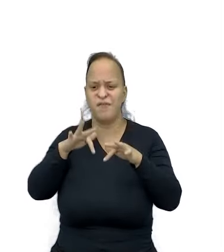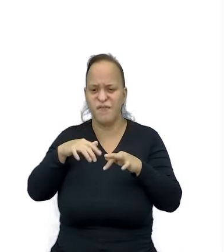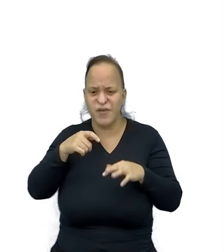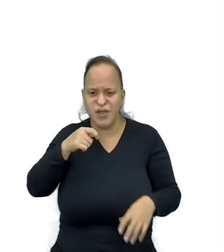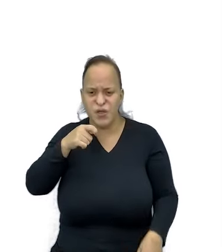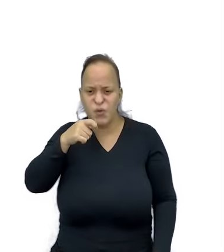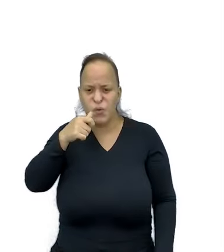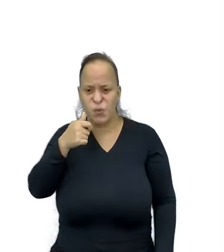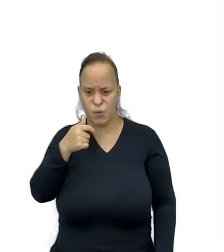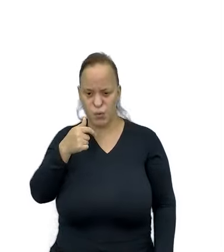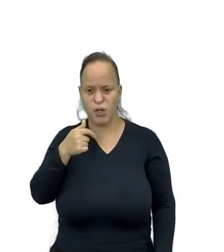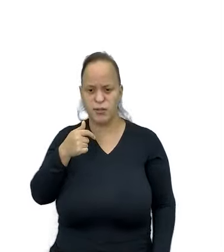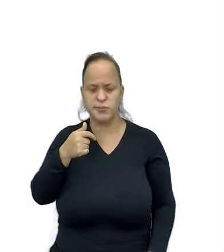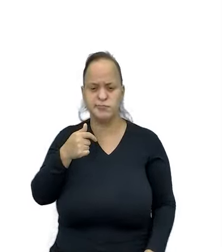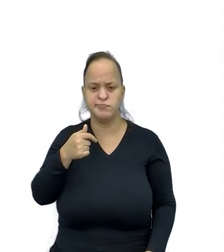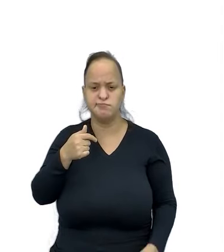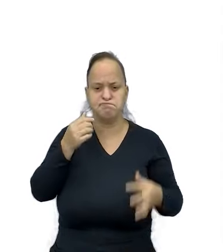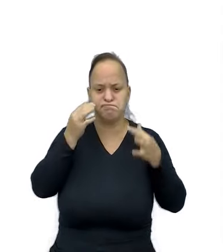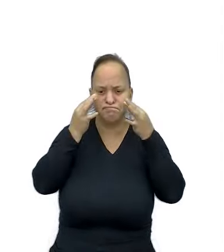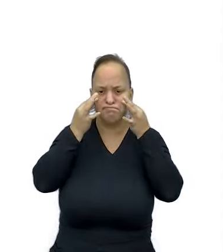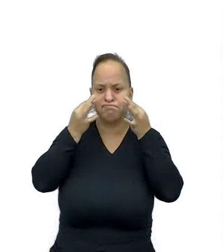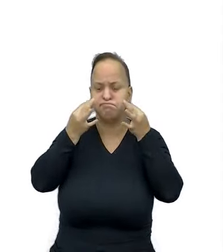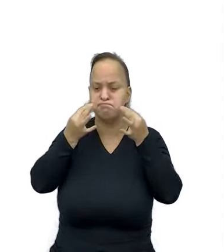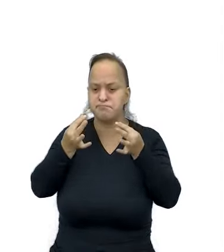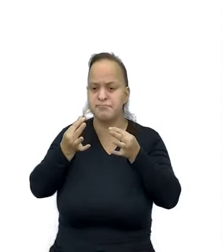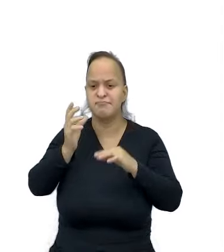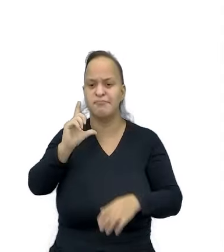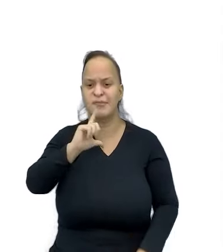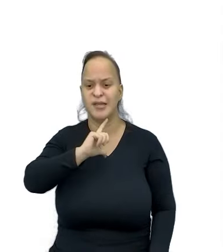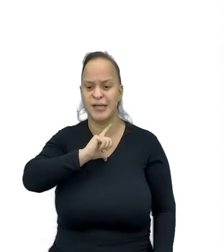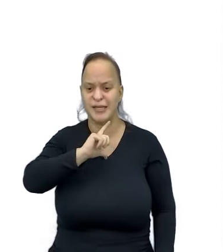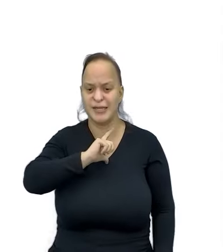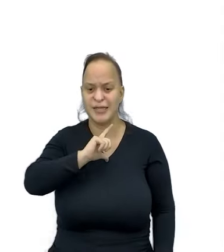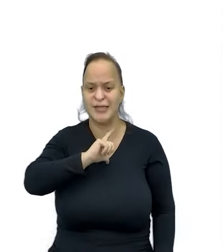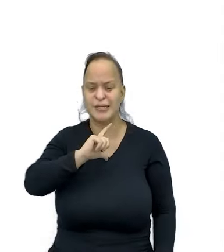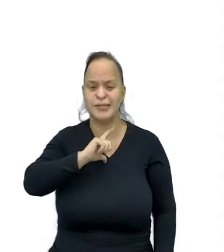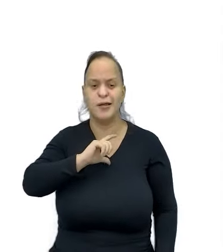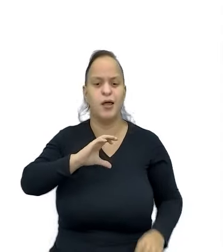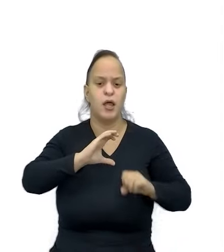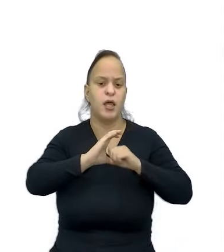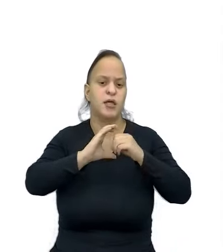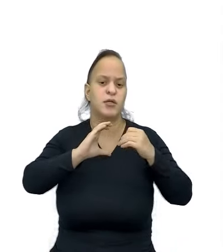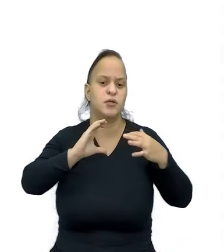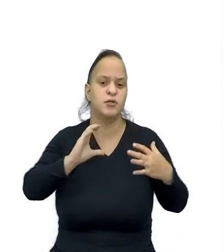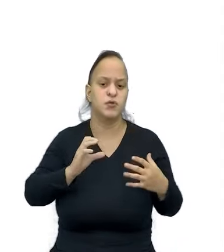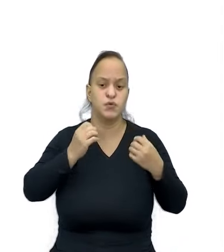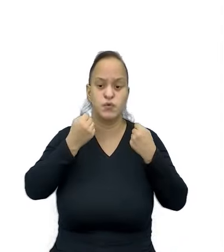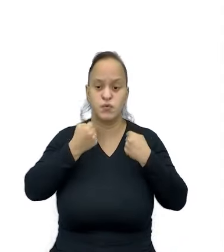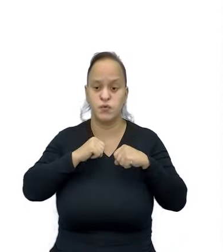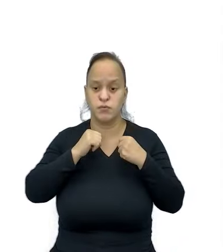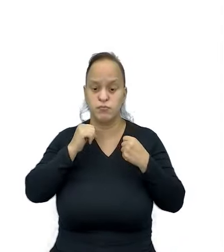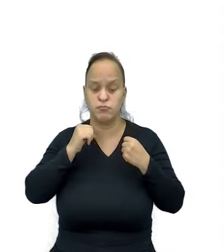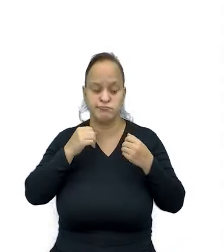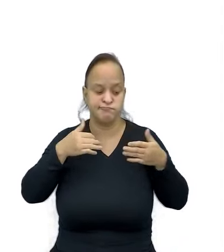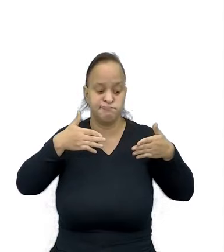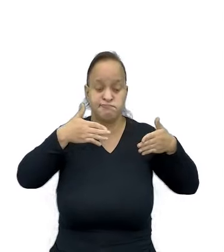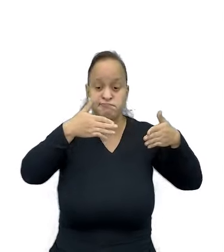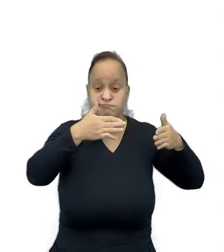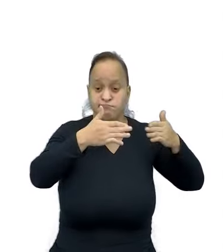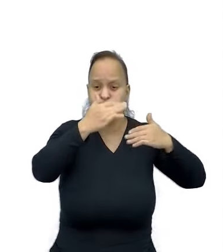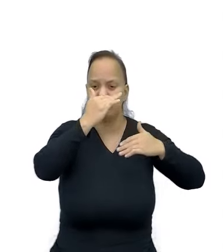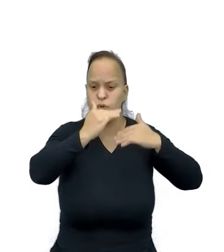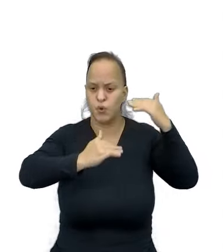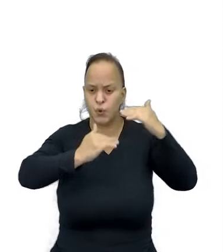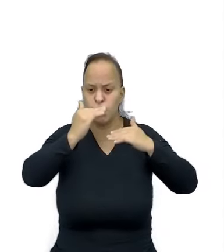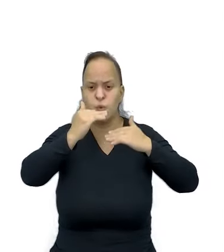gente pode observar que ele vai ter todas as características necessárias, né, para atingir a habilidade essencial, que é